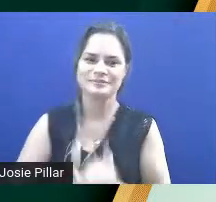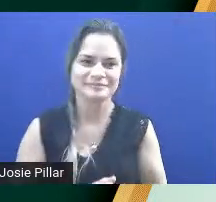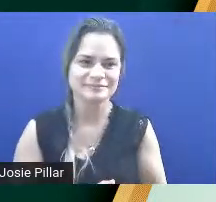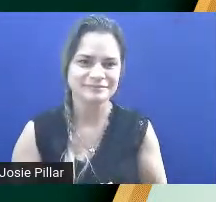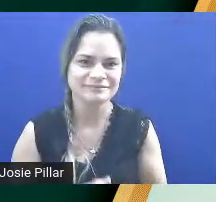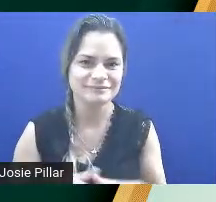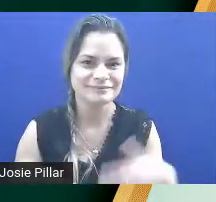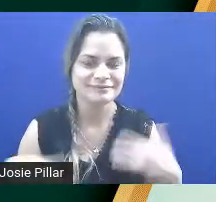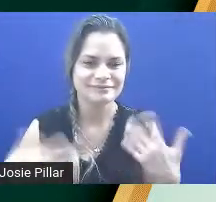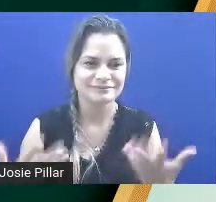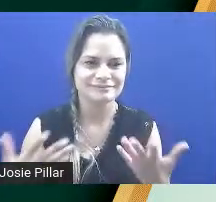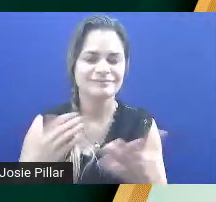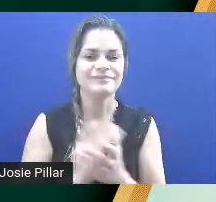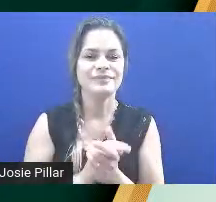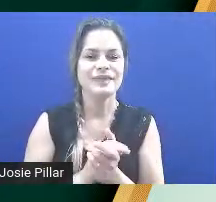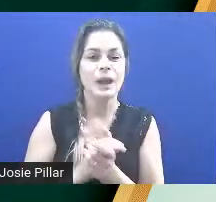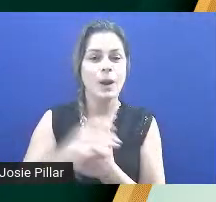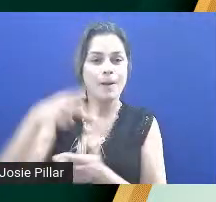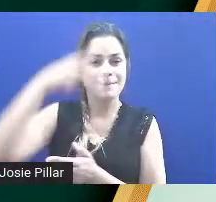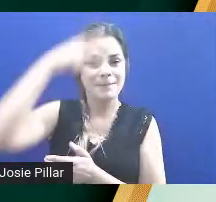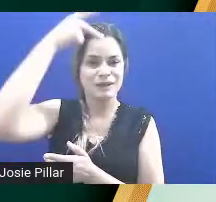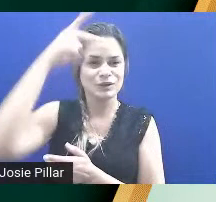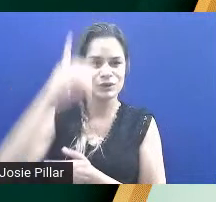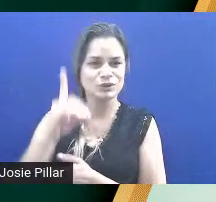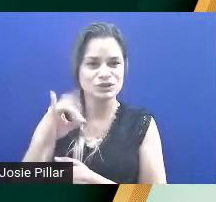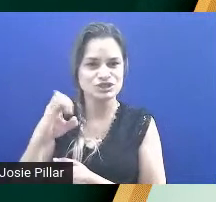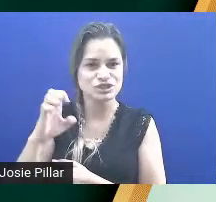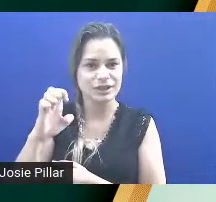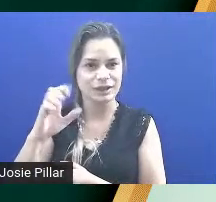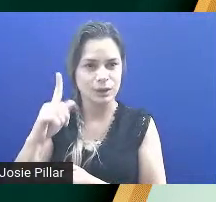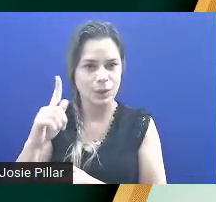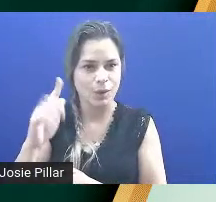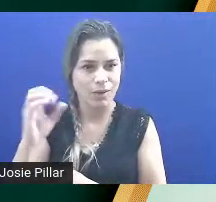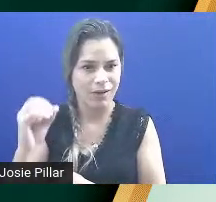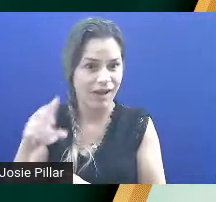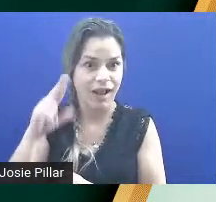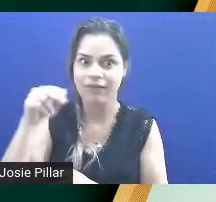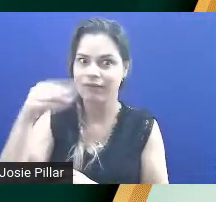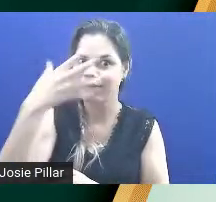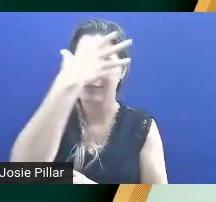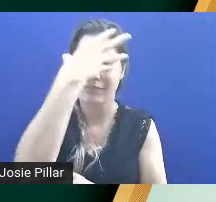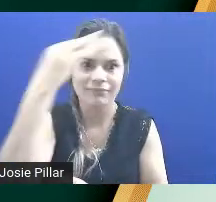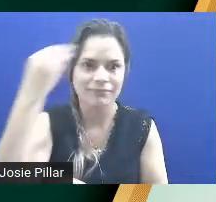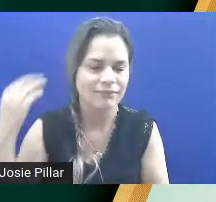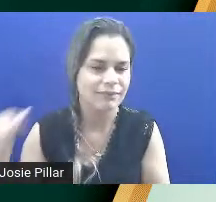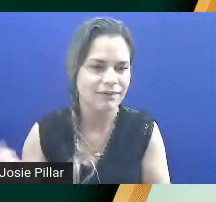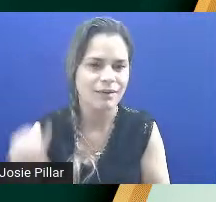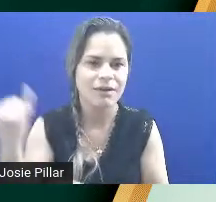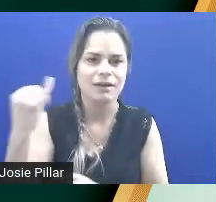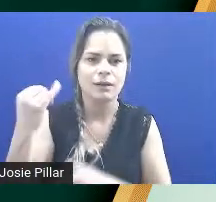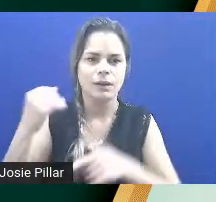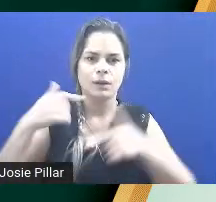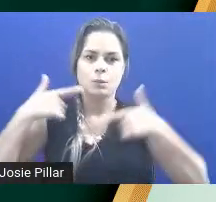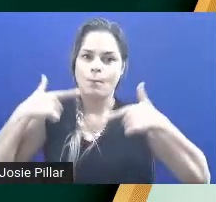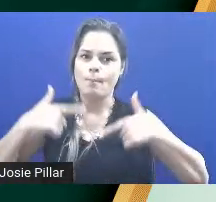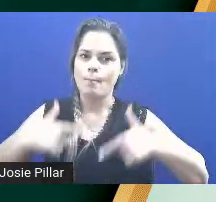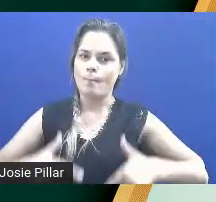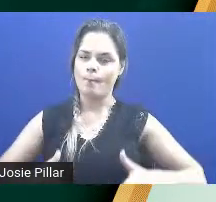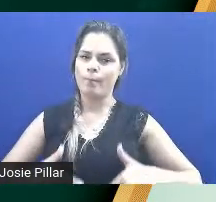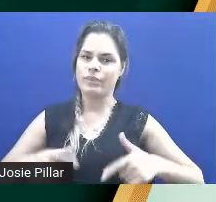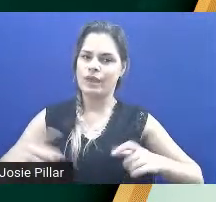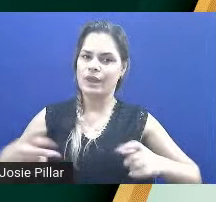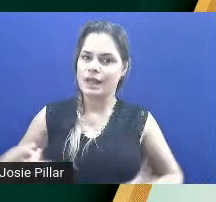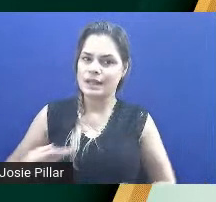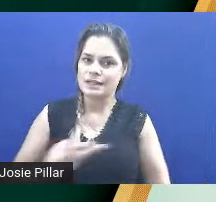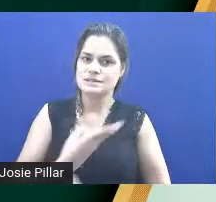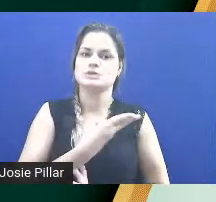contaminou, vindo do nosso patrono Diego, jamais nos deixará esquecer a importância da higiene dos processos cirúrgicos e fora